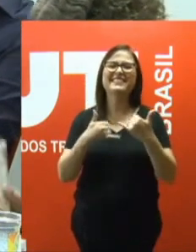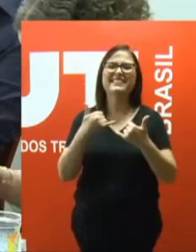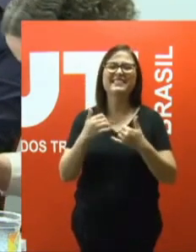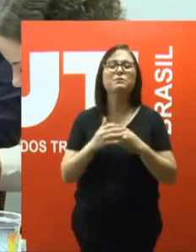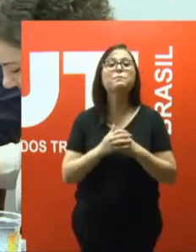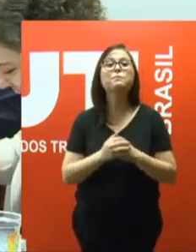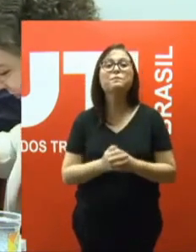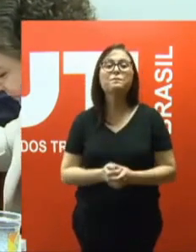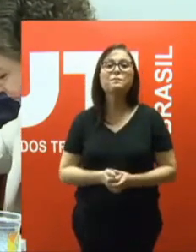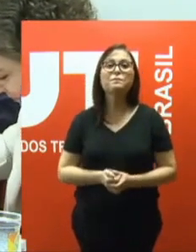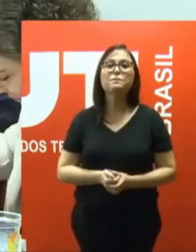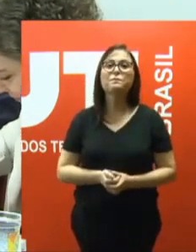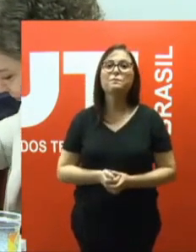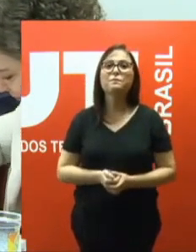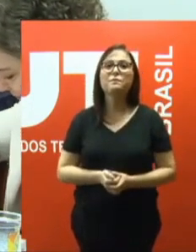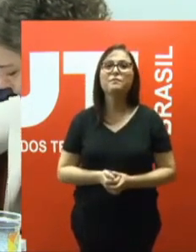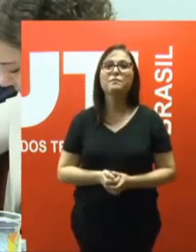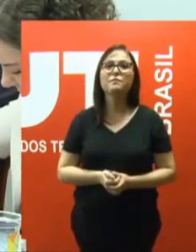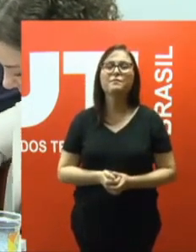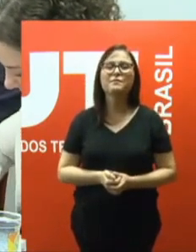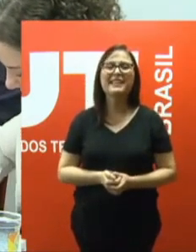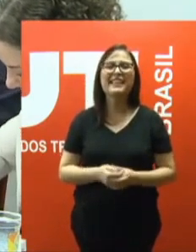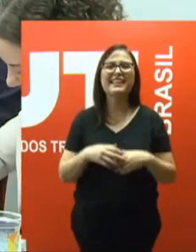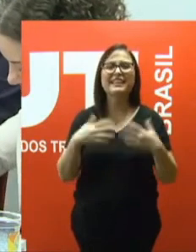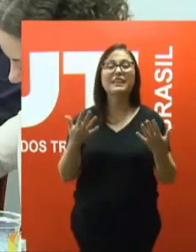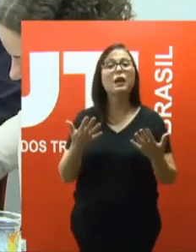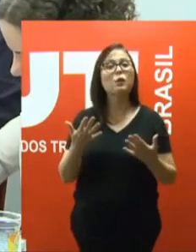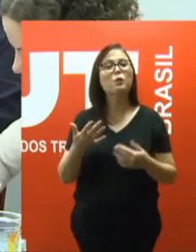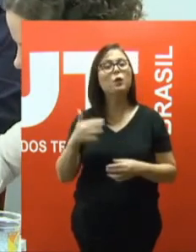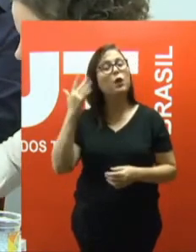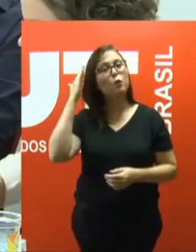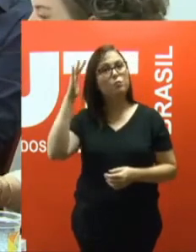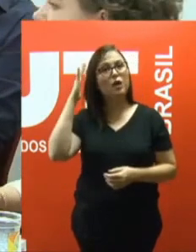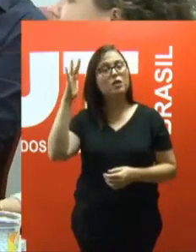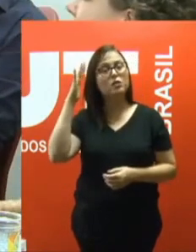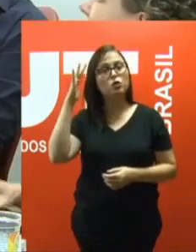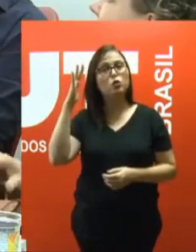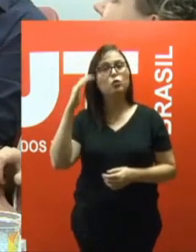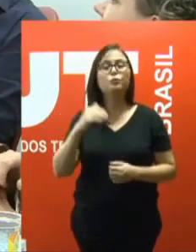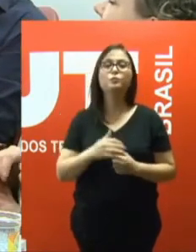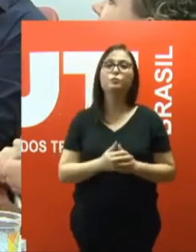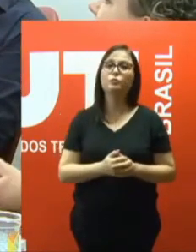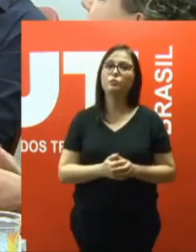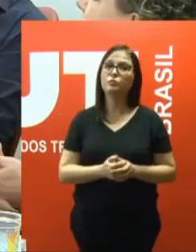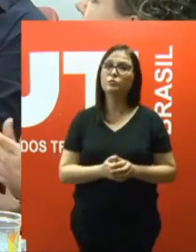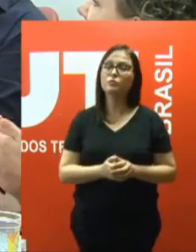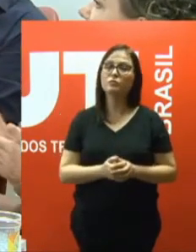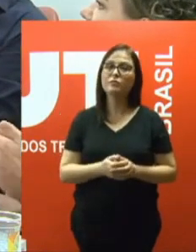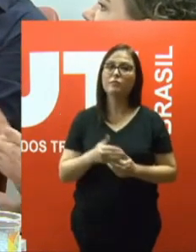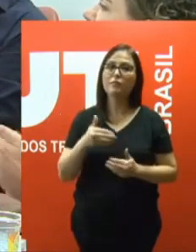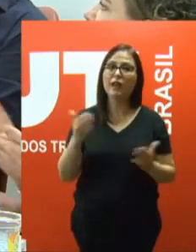Então, eu penso, companheiros, que essa é uma eleição em que